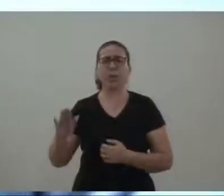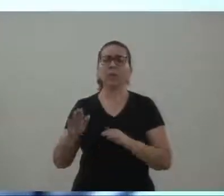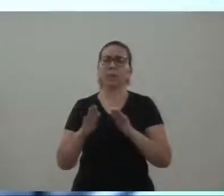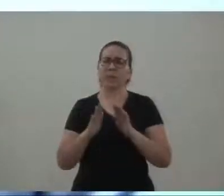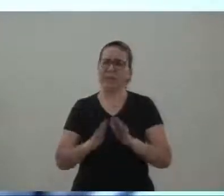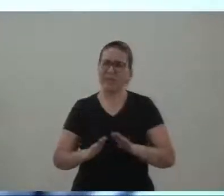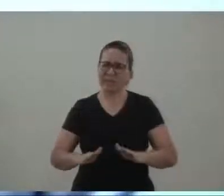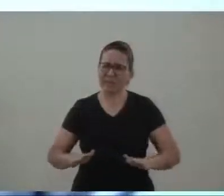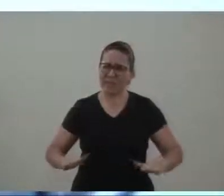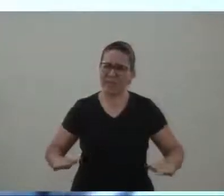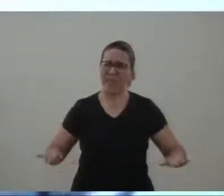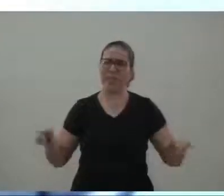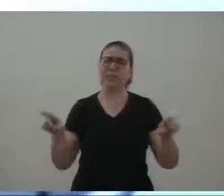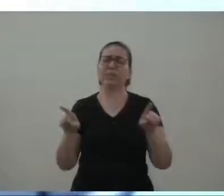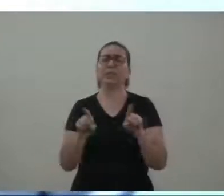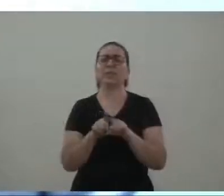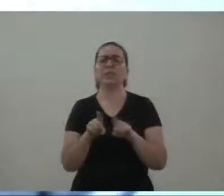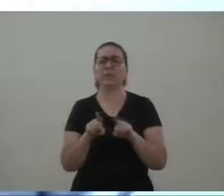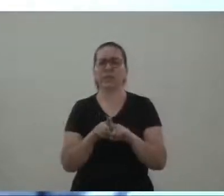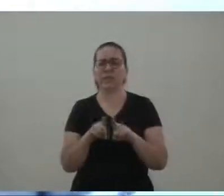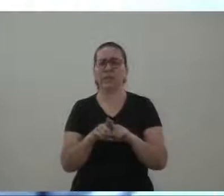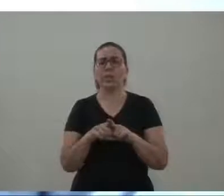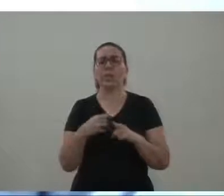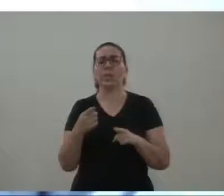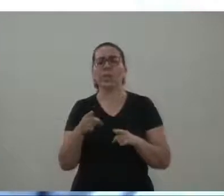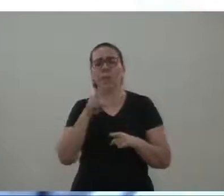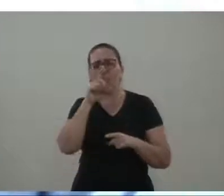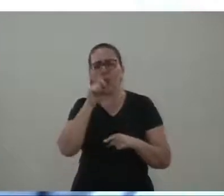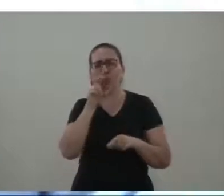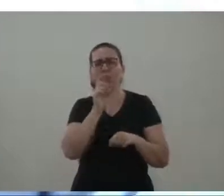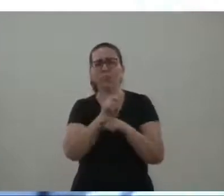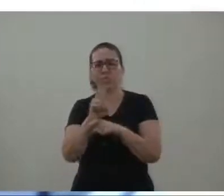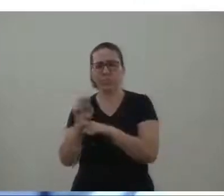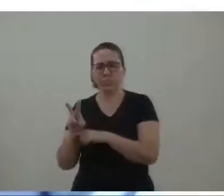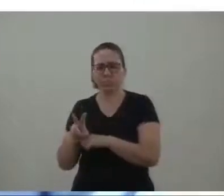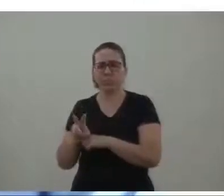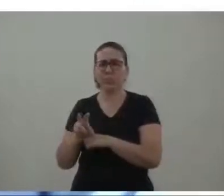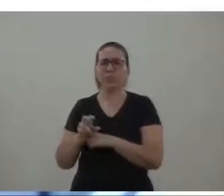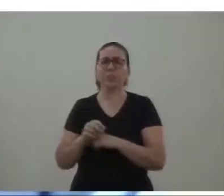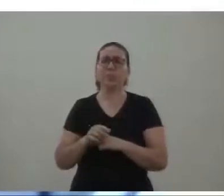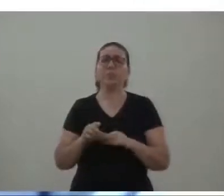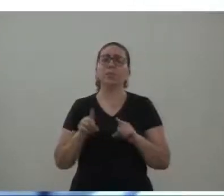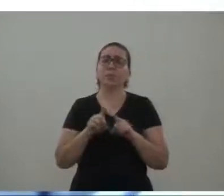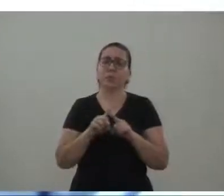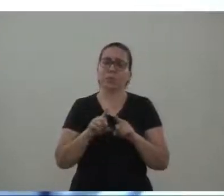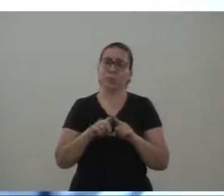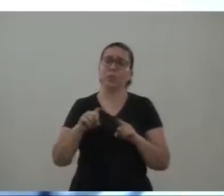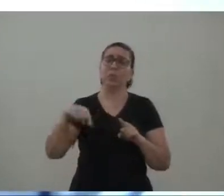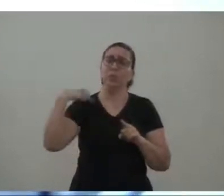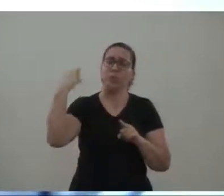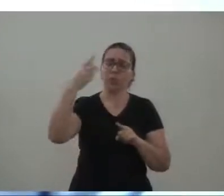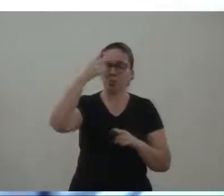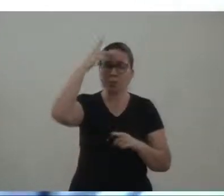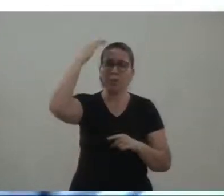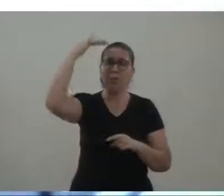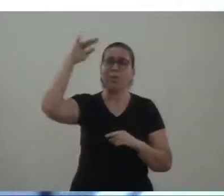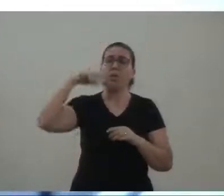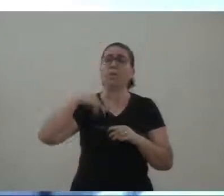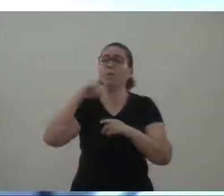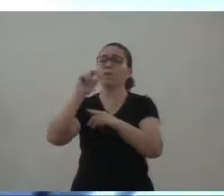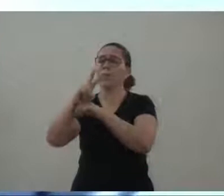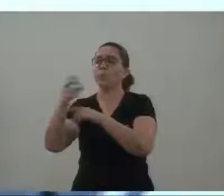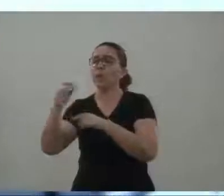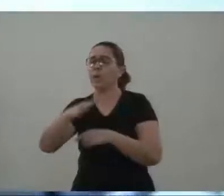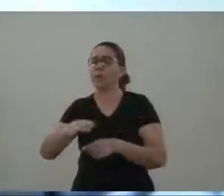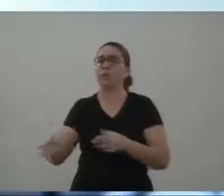grande problema é que, além delas eventualmente serem infectadas, é trazer para pessoas no grupo de risco dentro de casa.